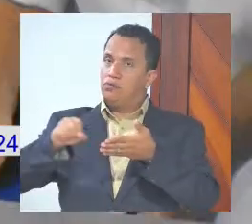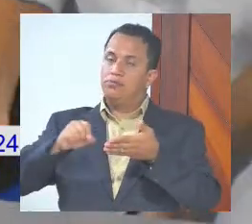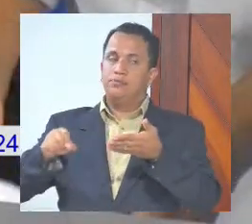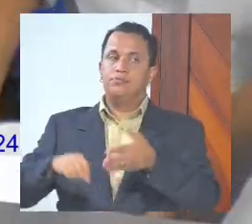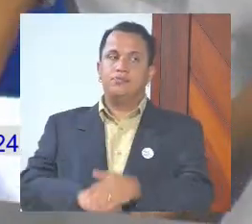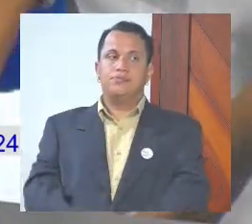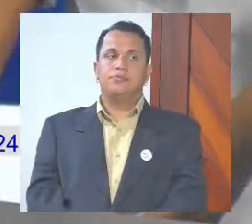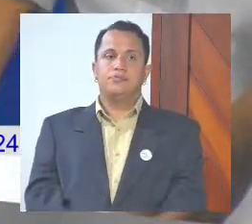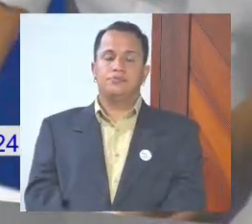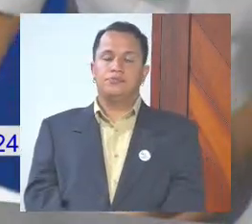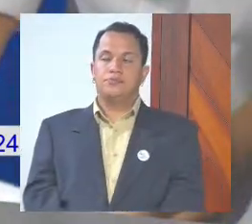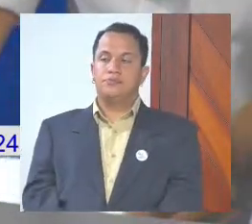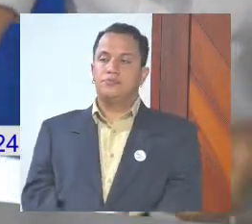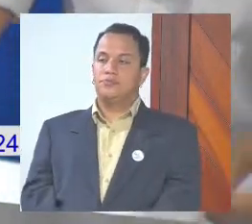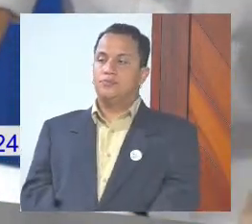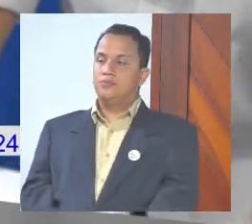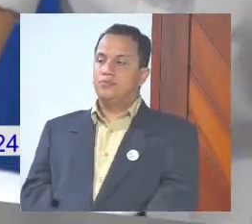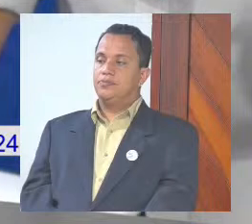assinarem.